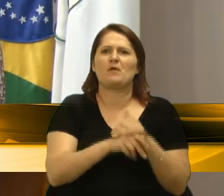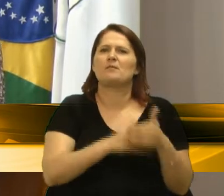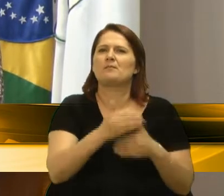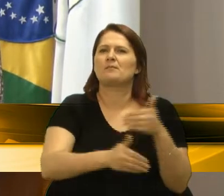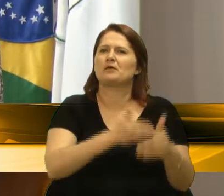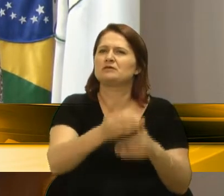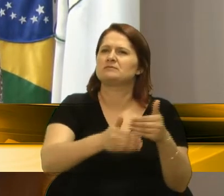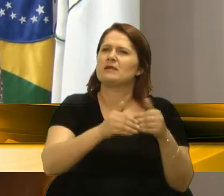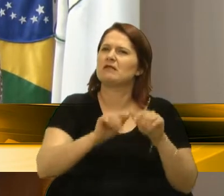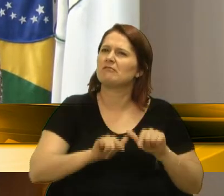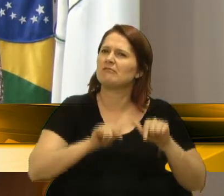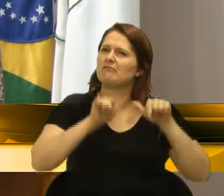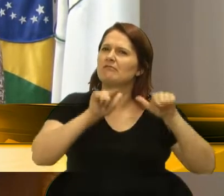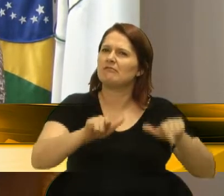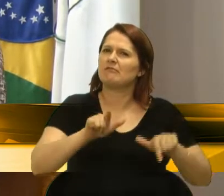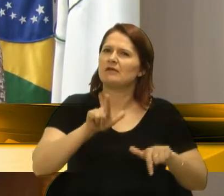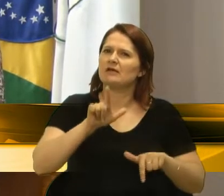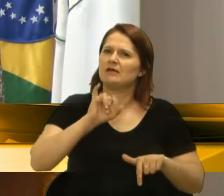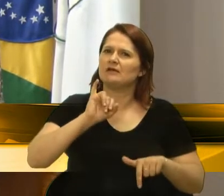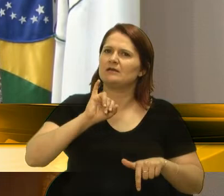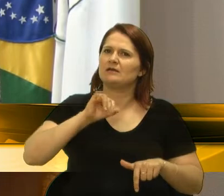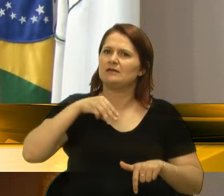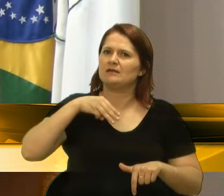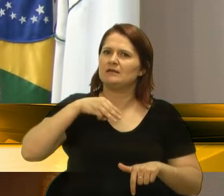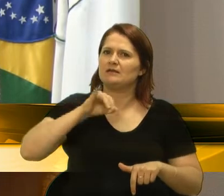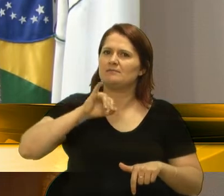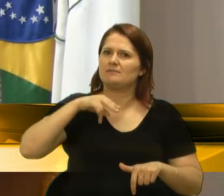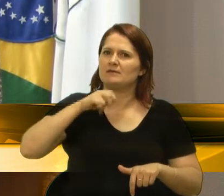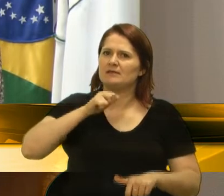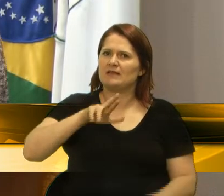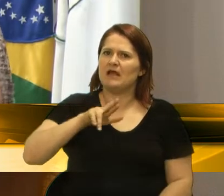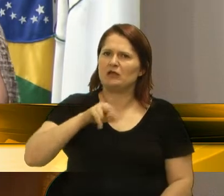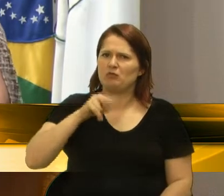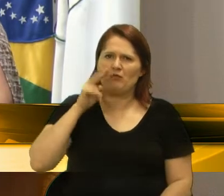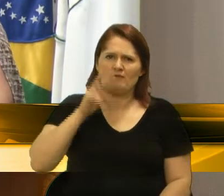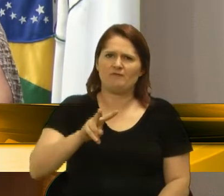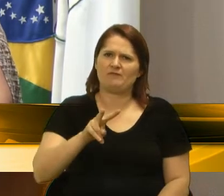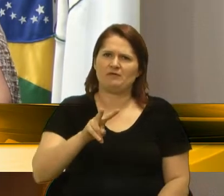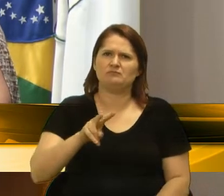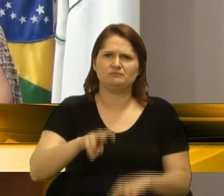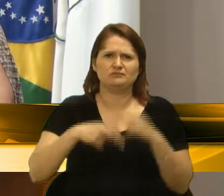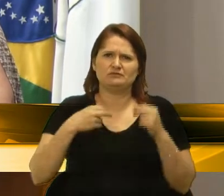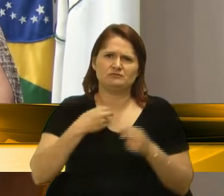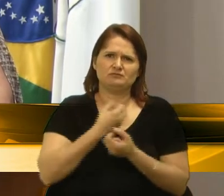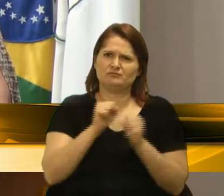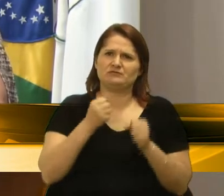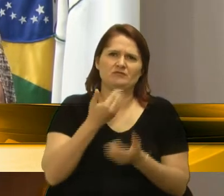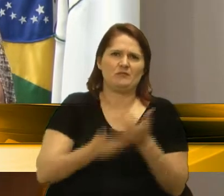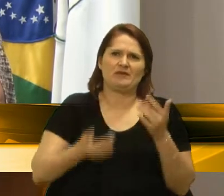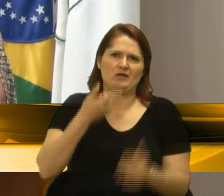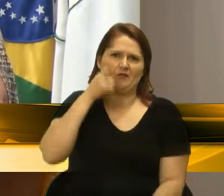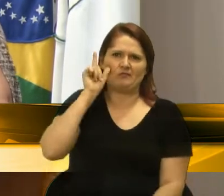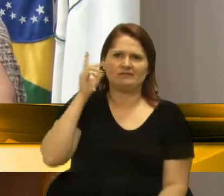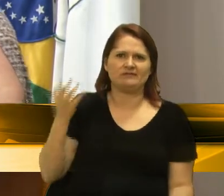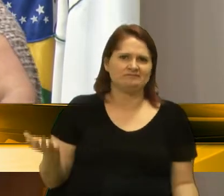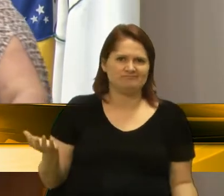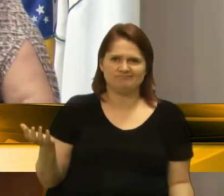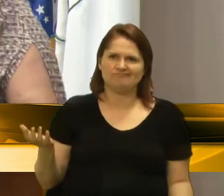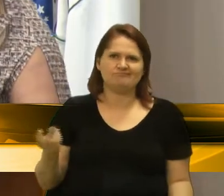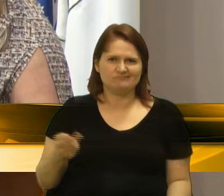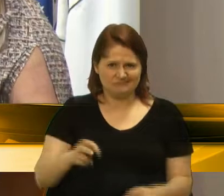que sequer existe, portanto, não poderia ser perdida na data de ontem, configurando a fake